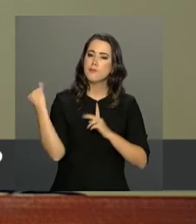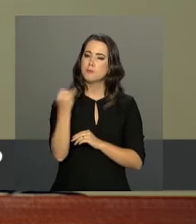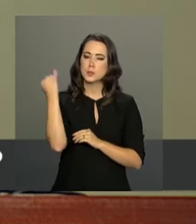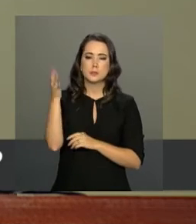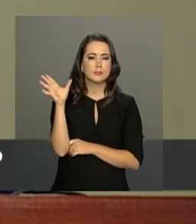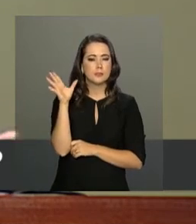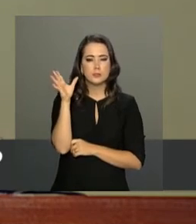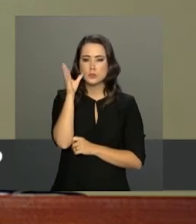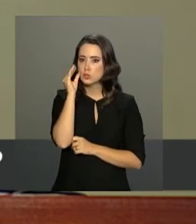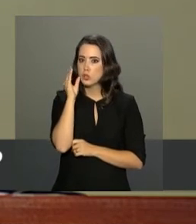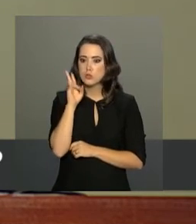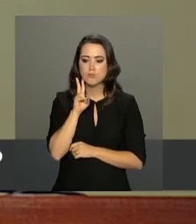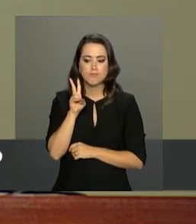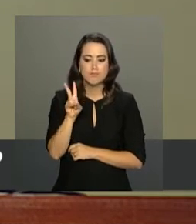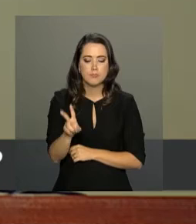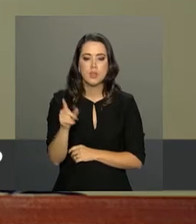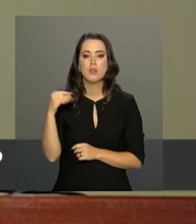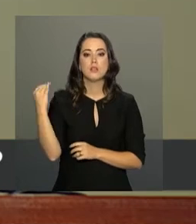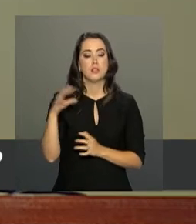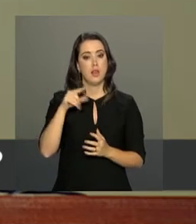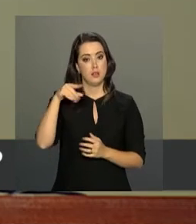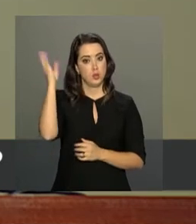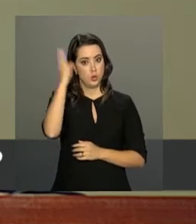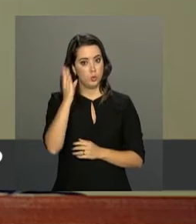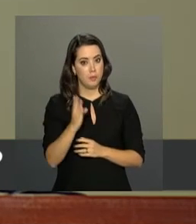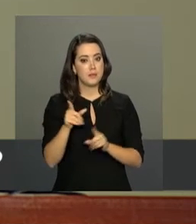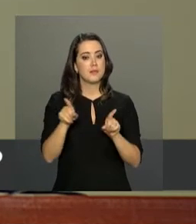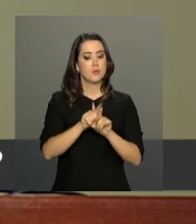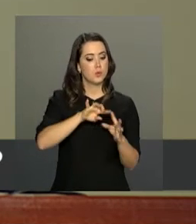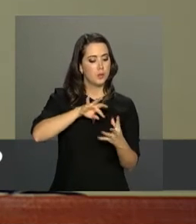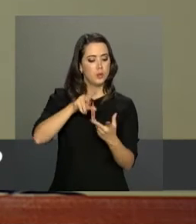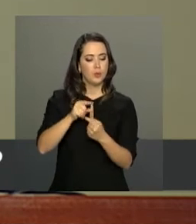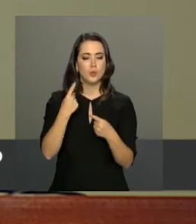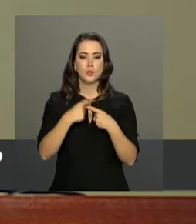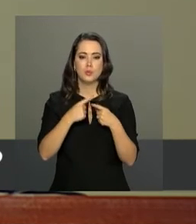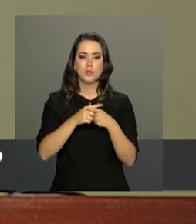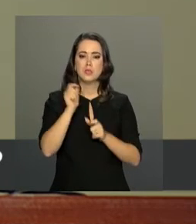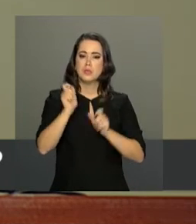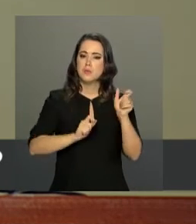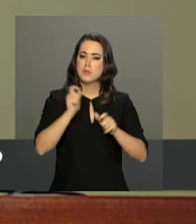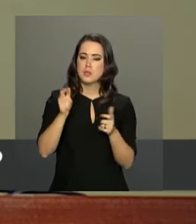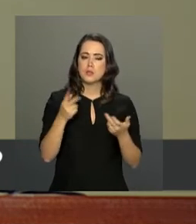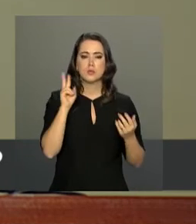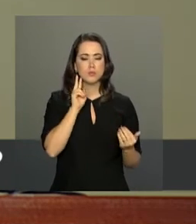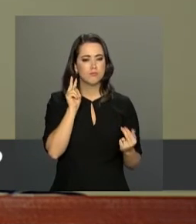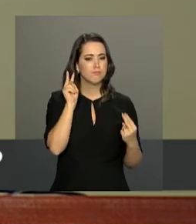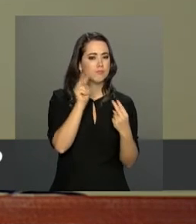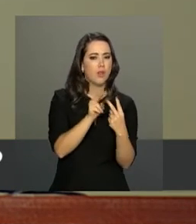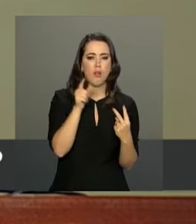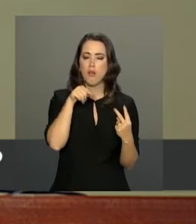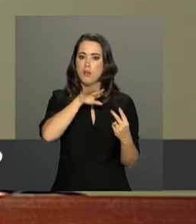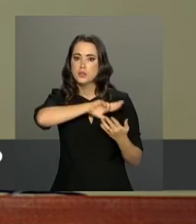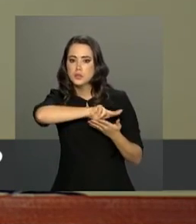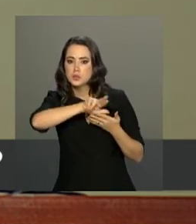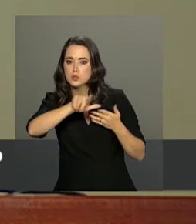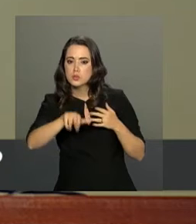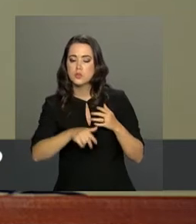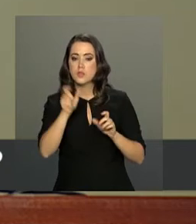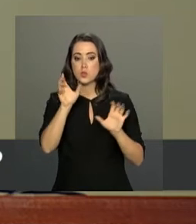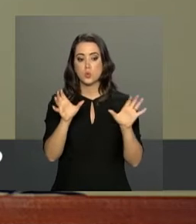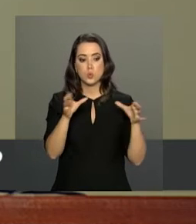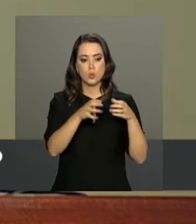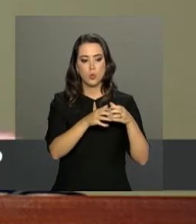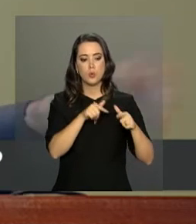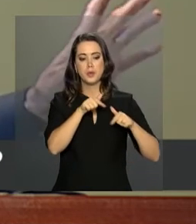do brasil e do mundo graças ao talento ea visão a de gerações de servidores